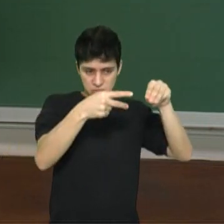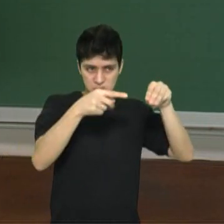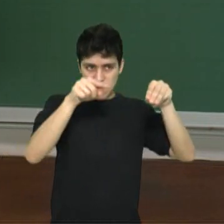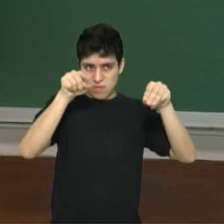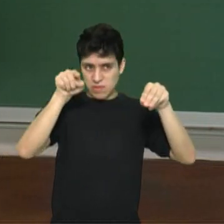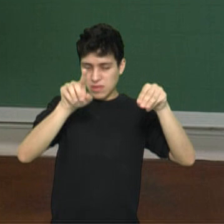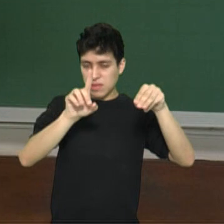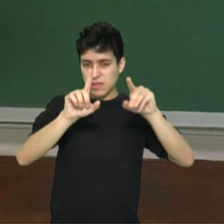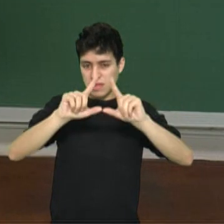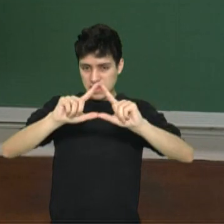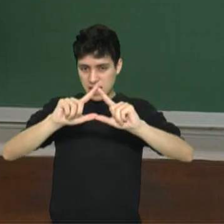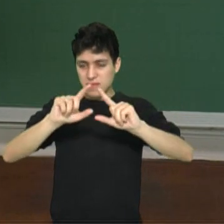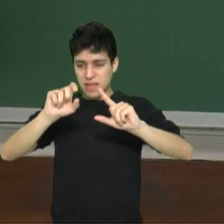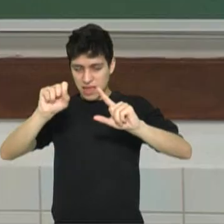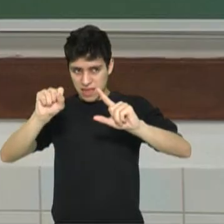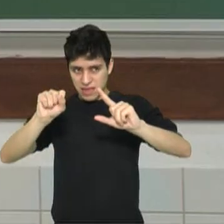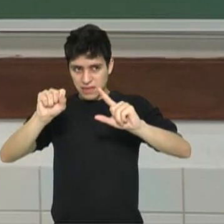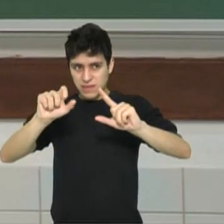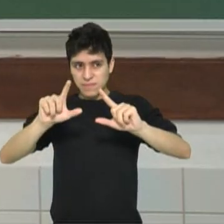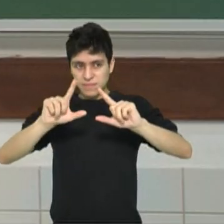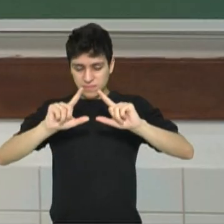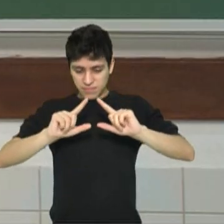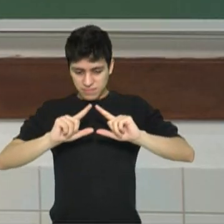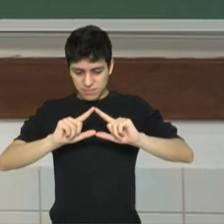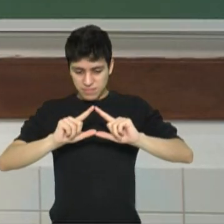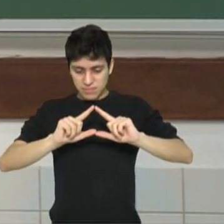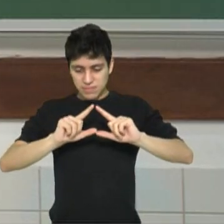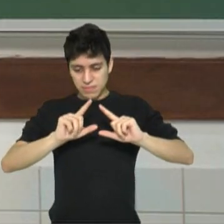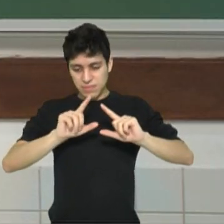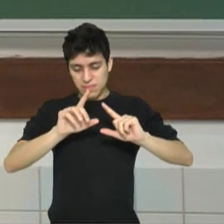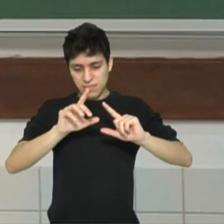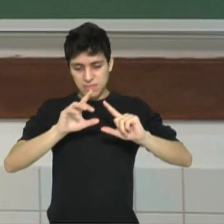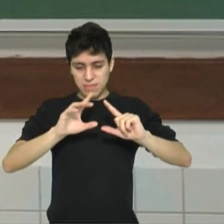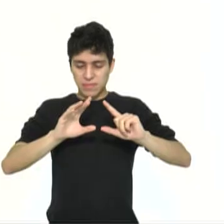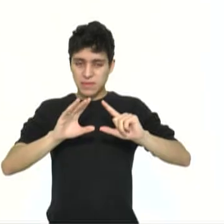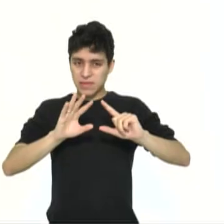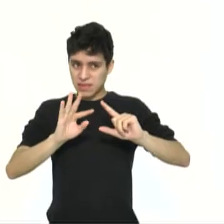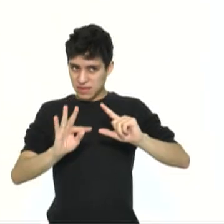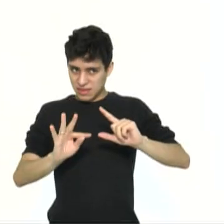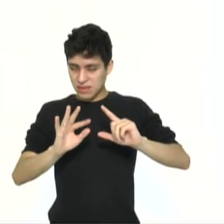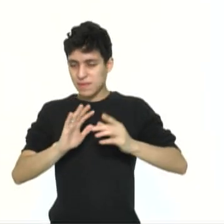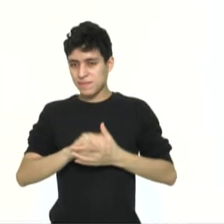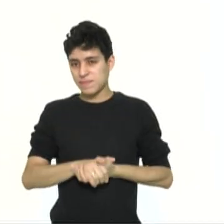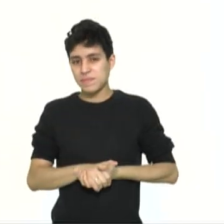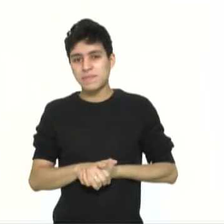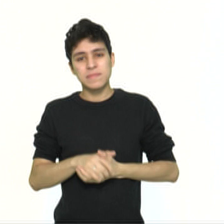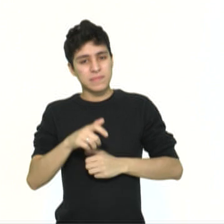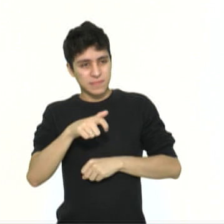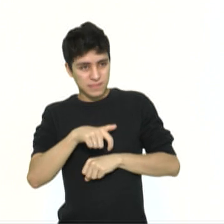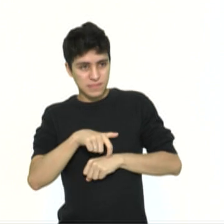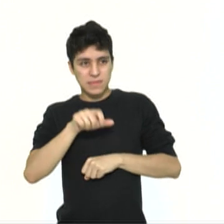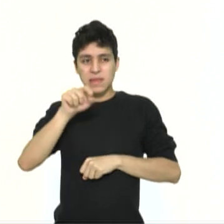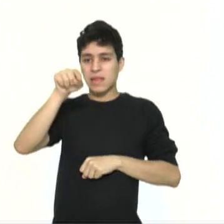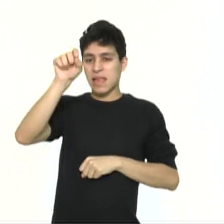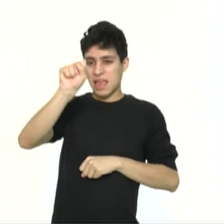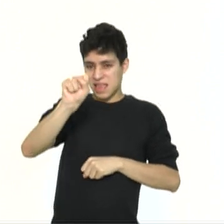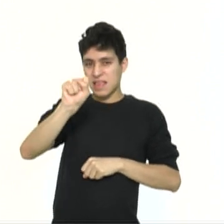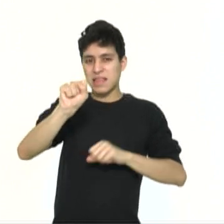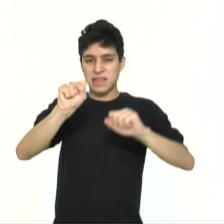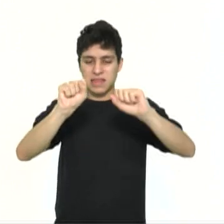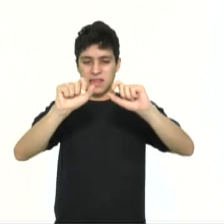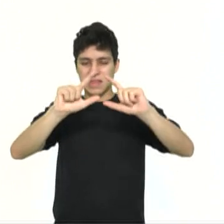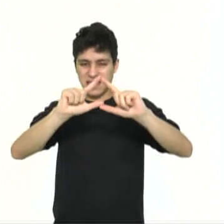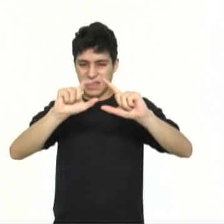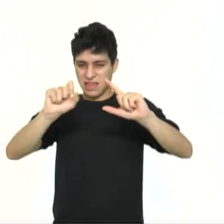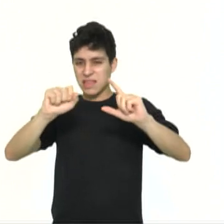igual ΔS, que a gente já conhece, é o deslocamento, dividido por ΔT, que é o intervalo de tempo que também